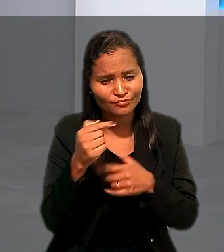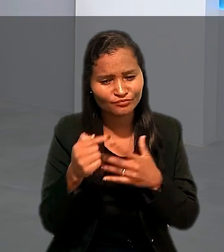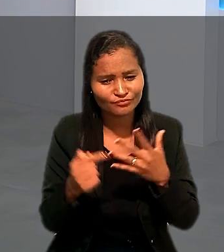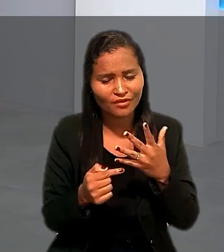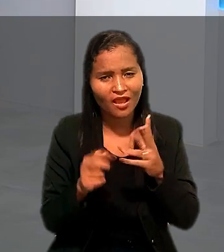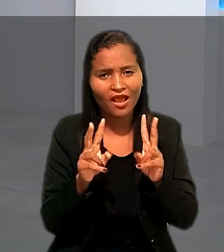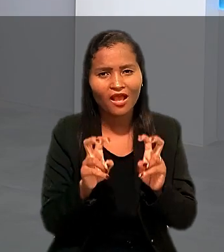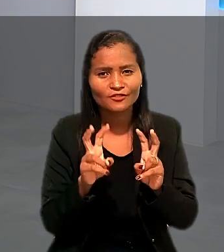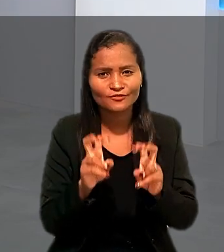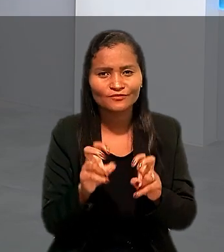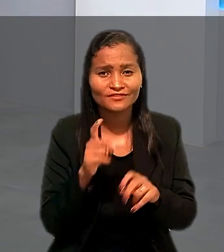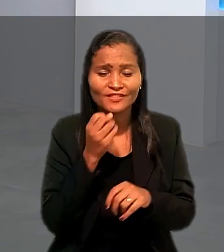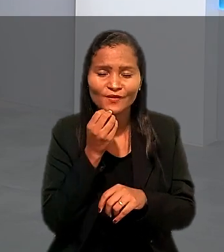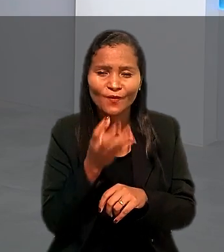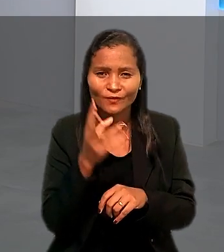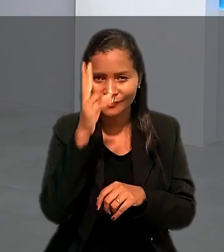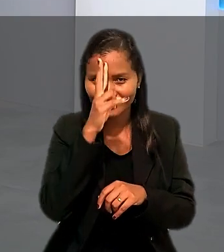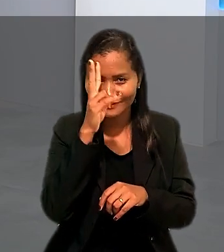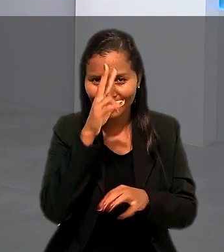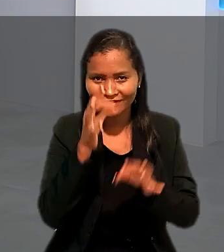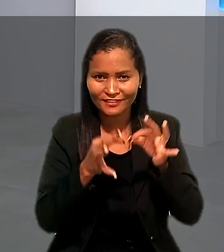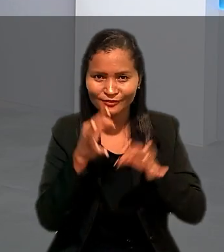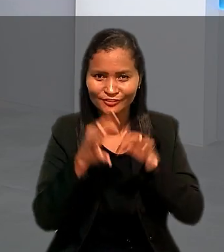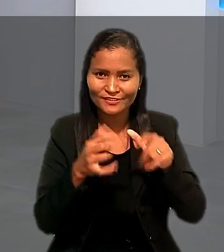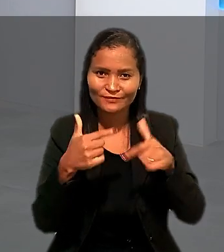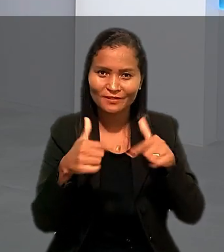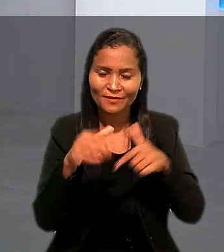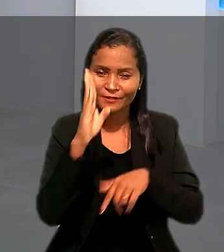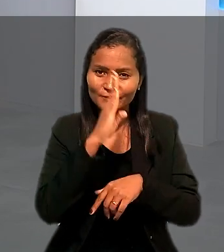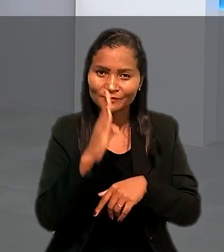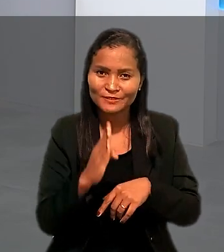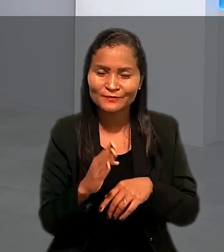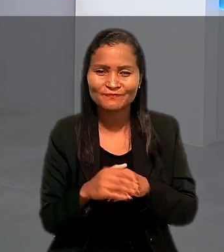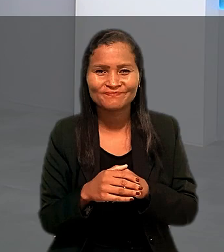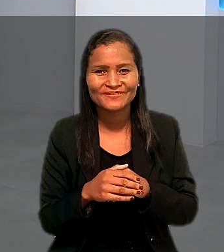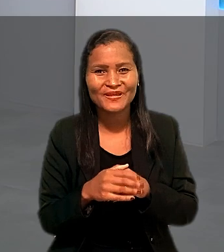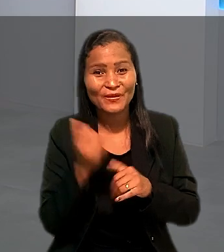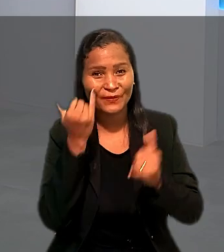entre outros assuntos que contam a história da Justiça do Trabalho no Brasil.